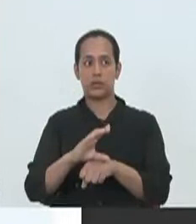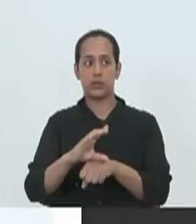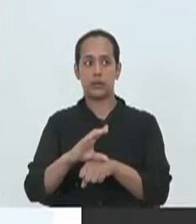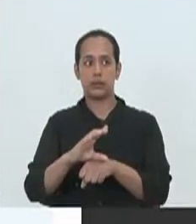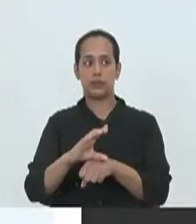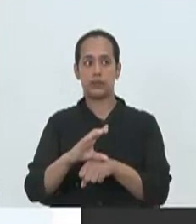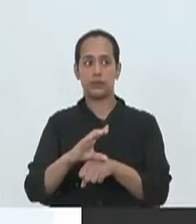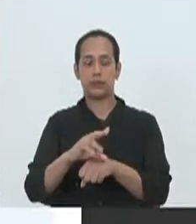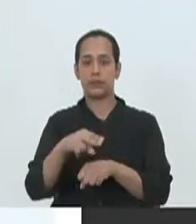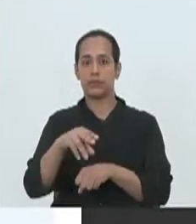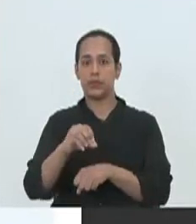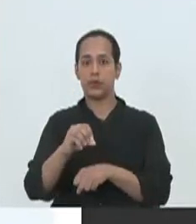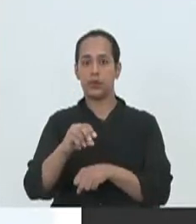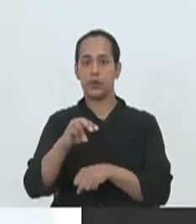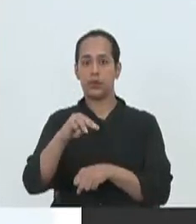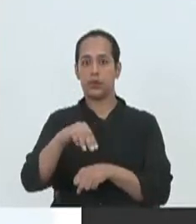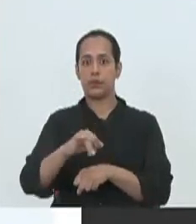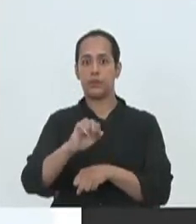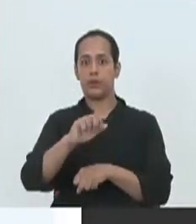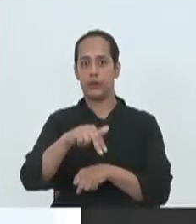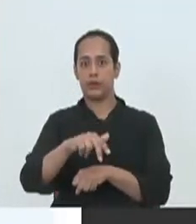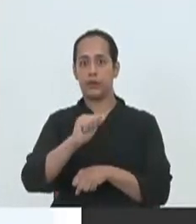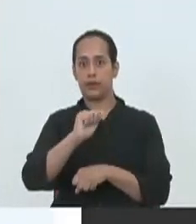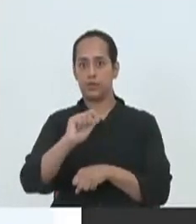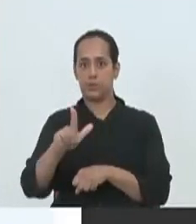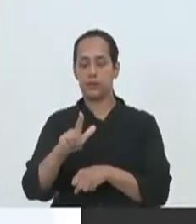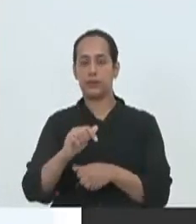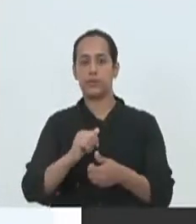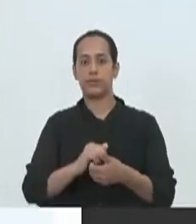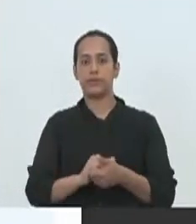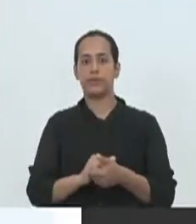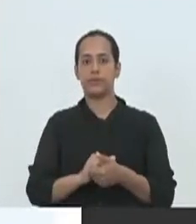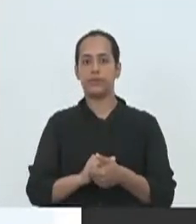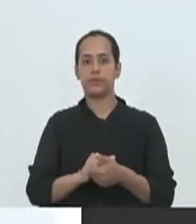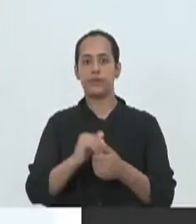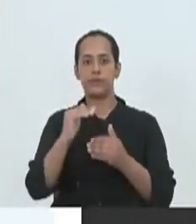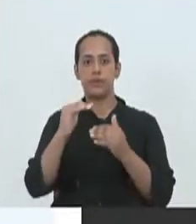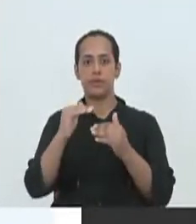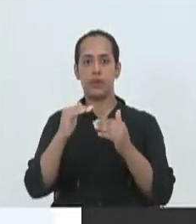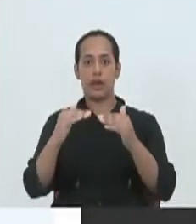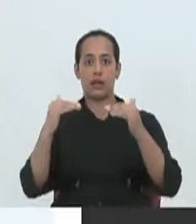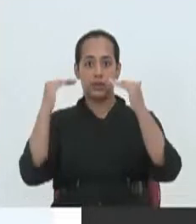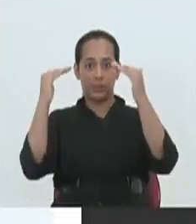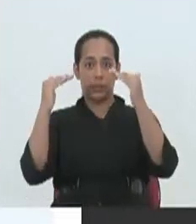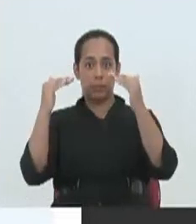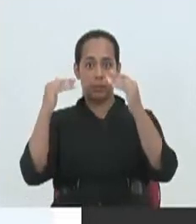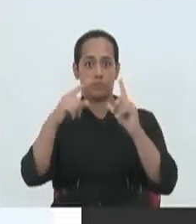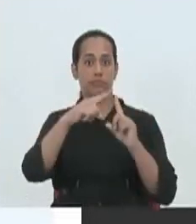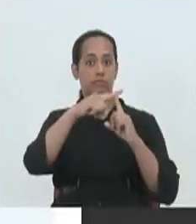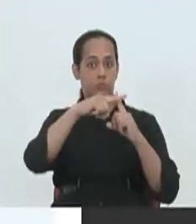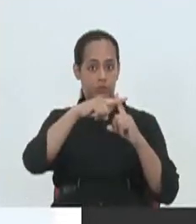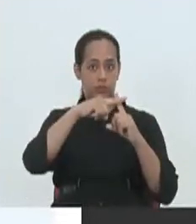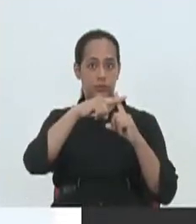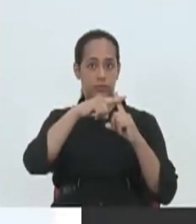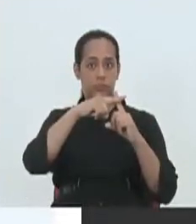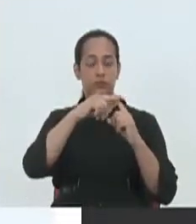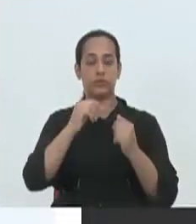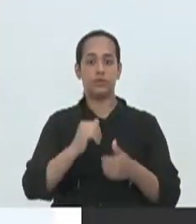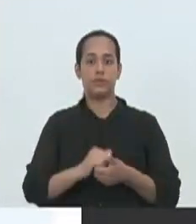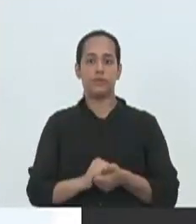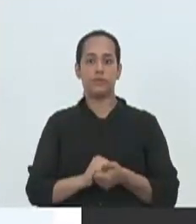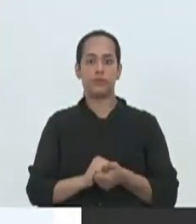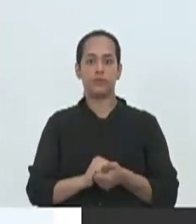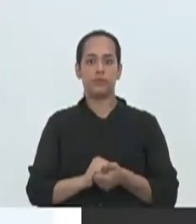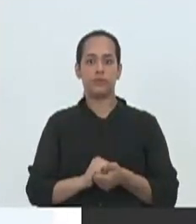um um resultado primário acima do gráfico positivo ou seja mais receitas que despesas e desejável um resultado nominal